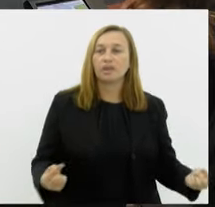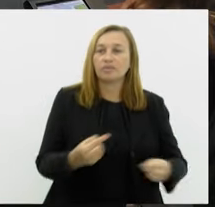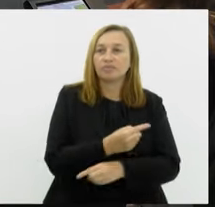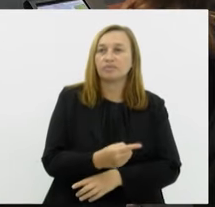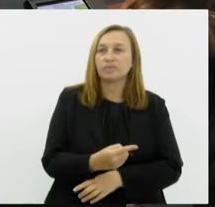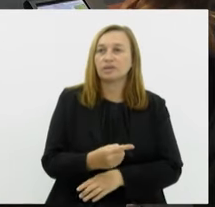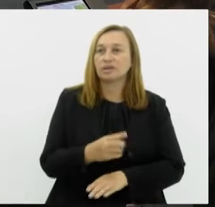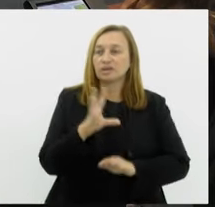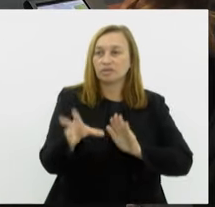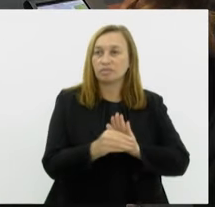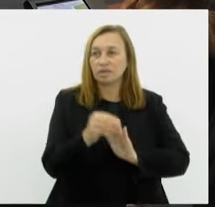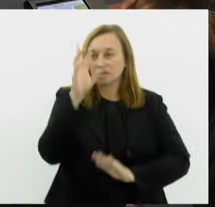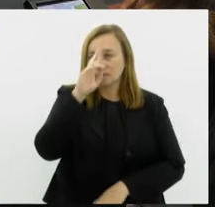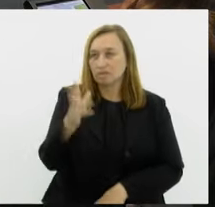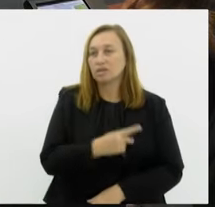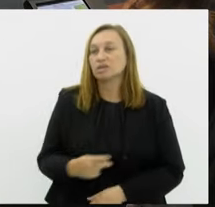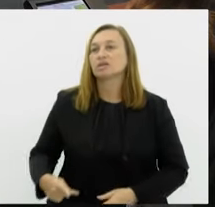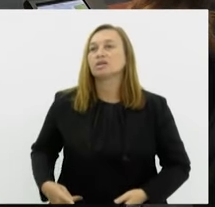senhor presidente.